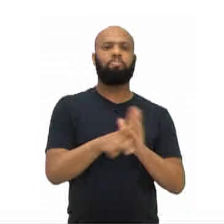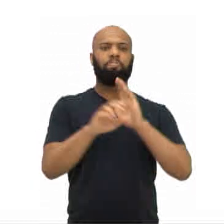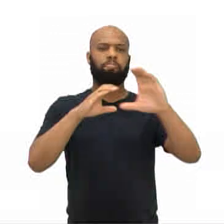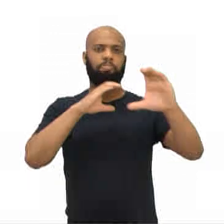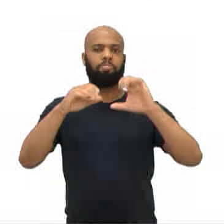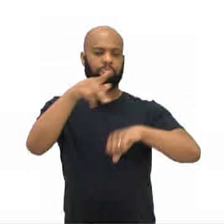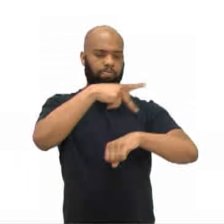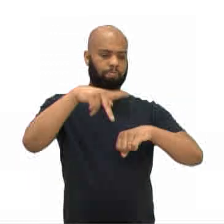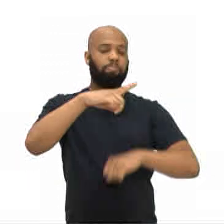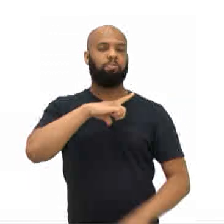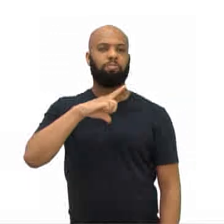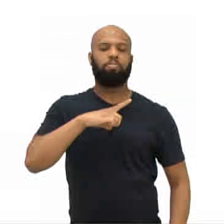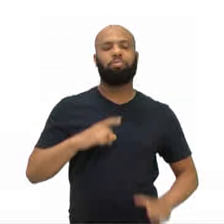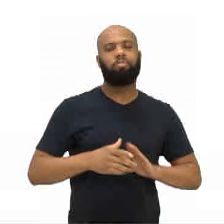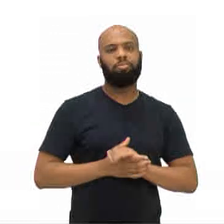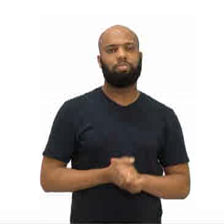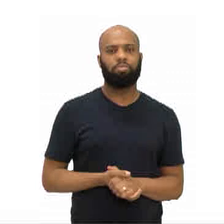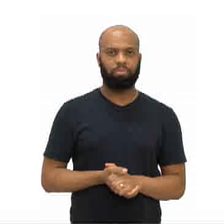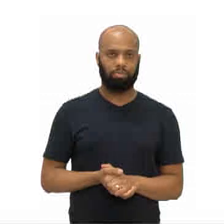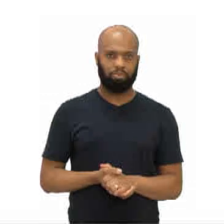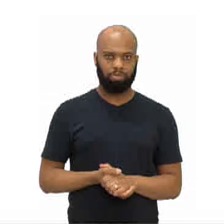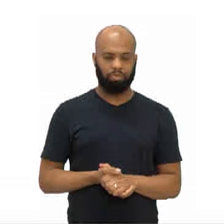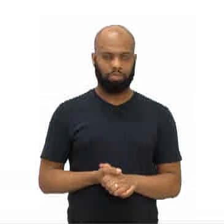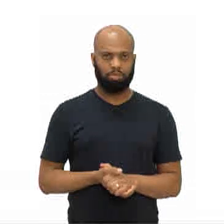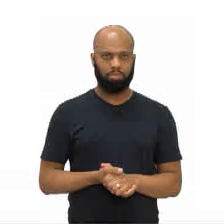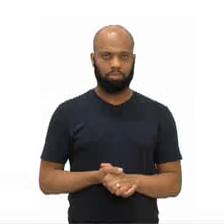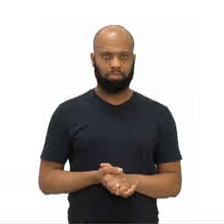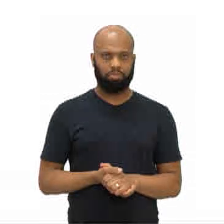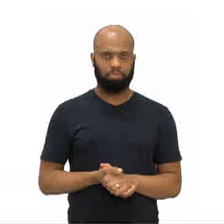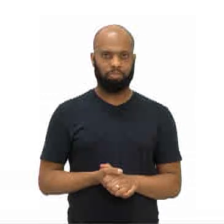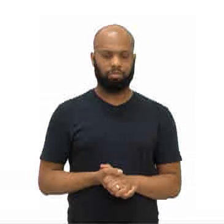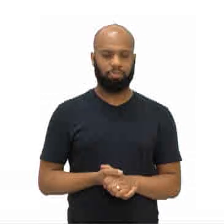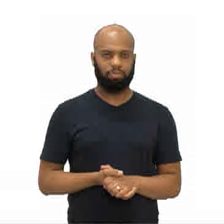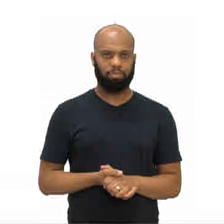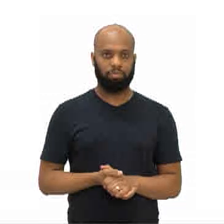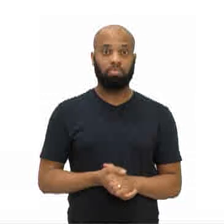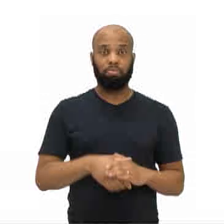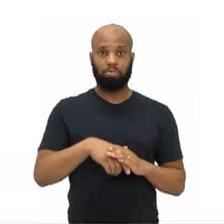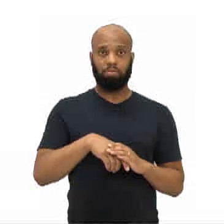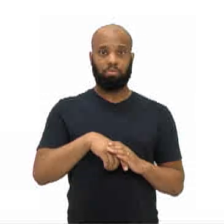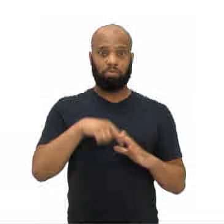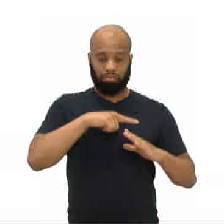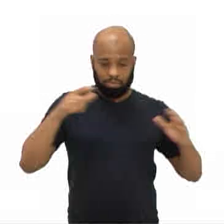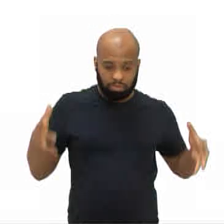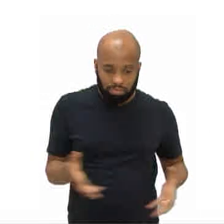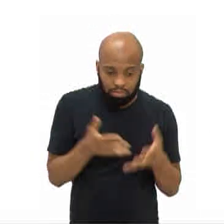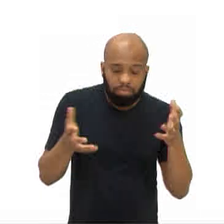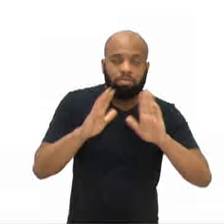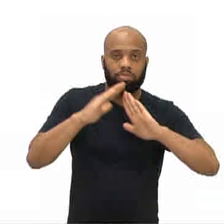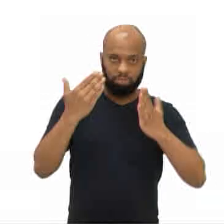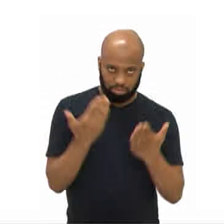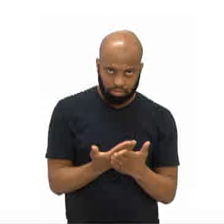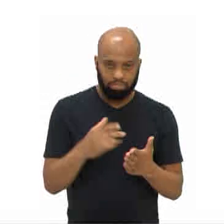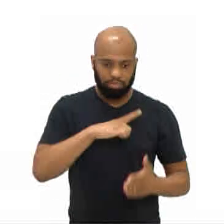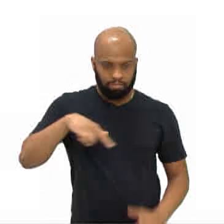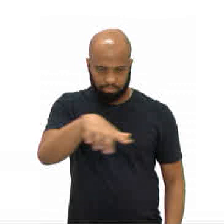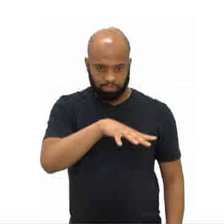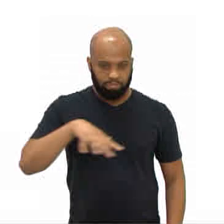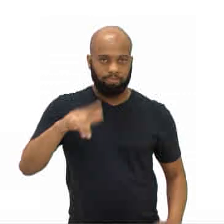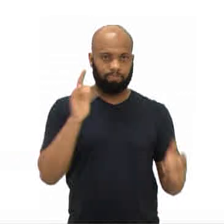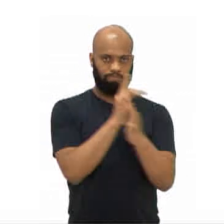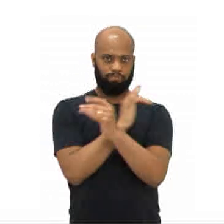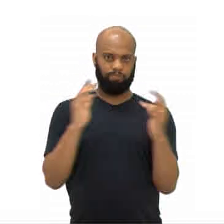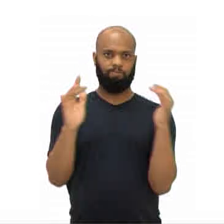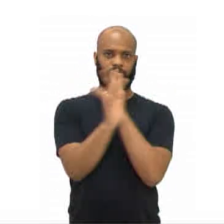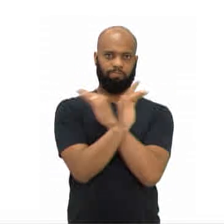daquela nação. Graças precisamente aos programas escolares, aún em contextos mais urbanos, o